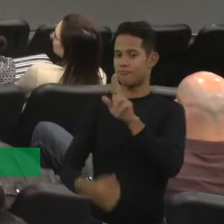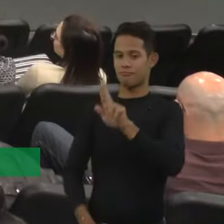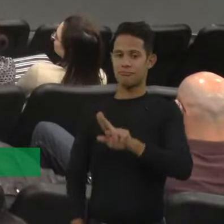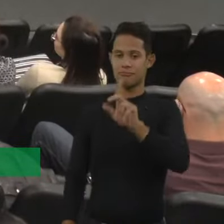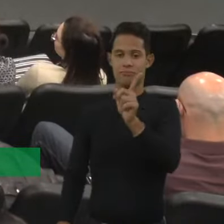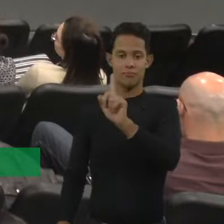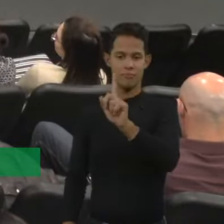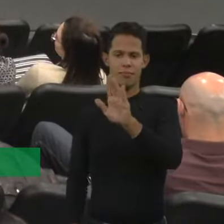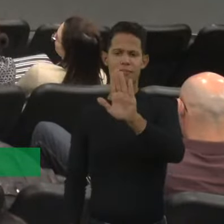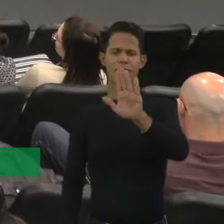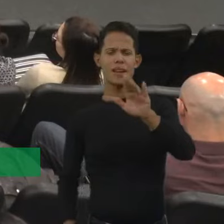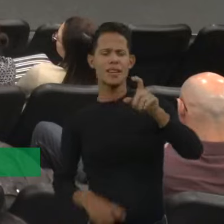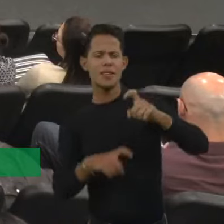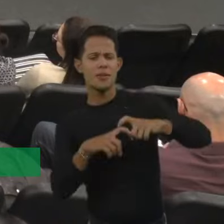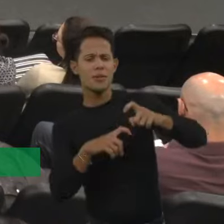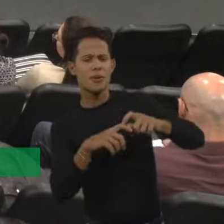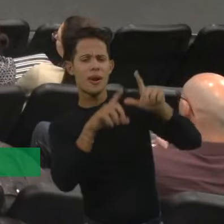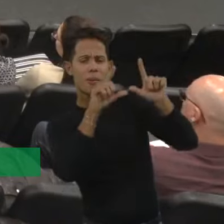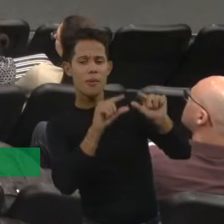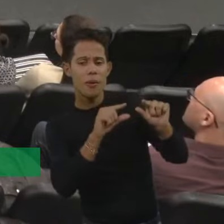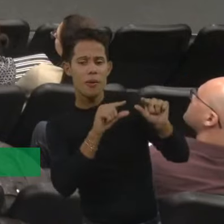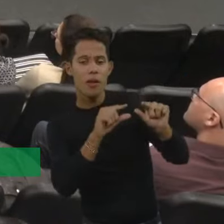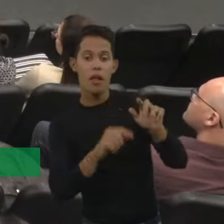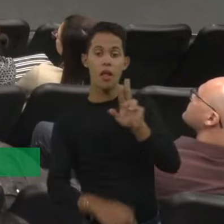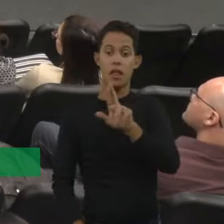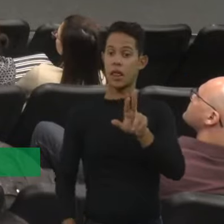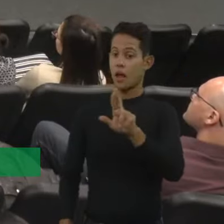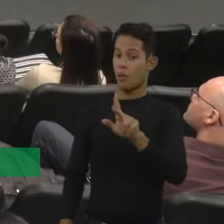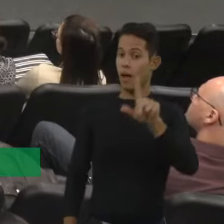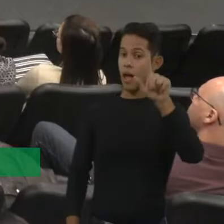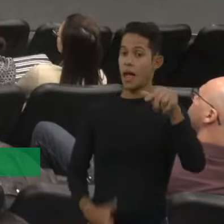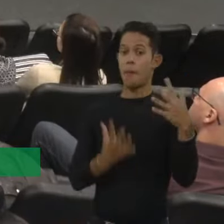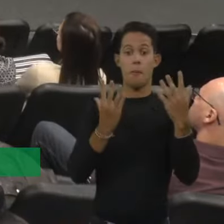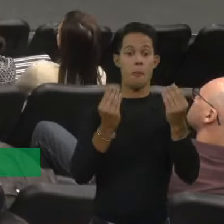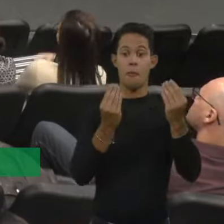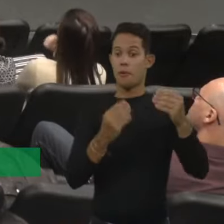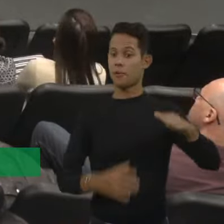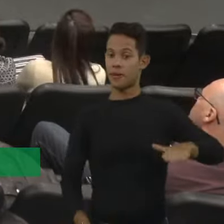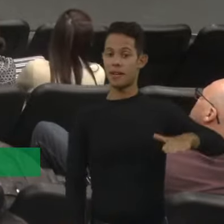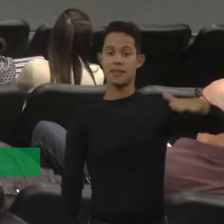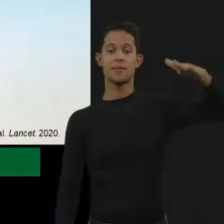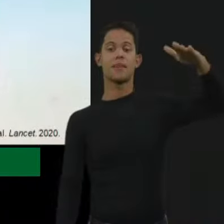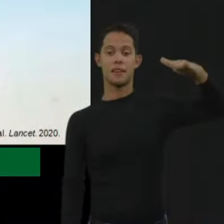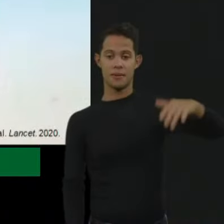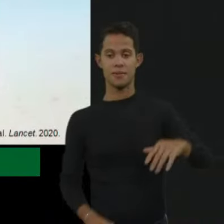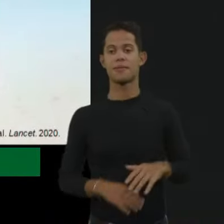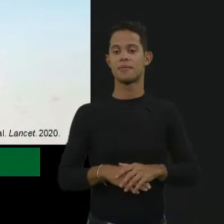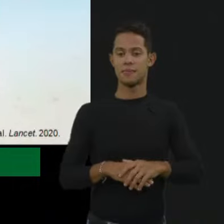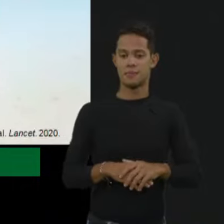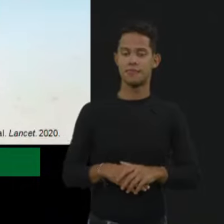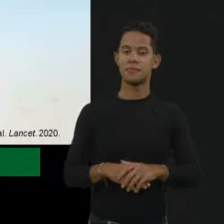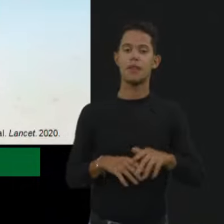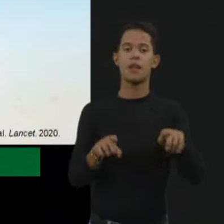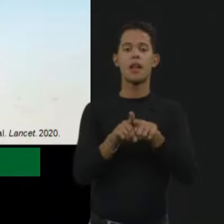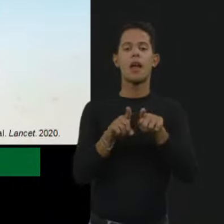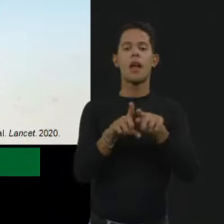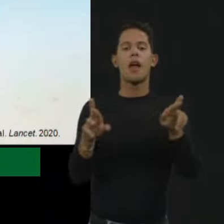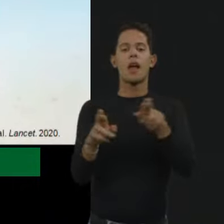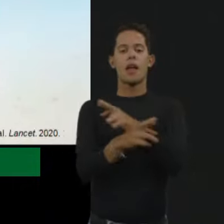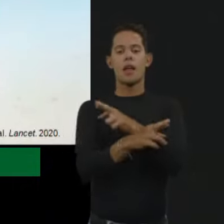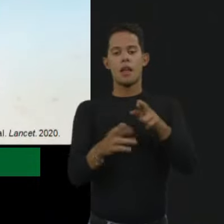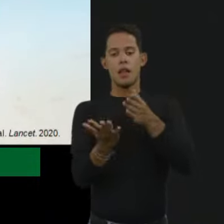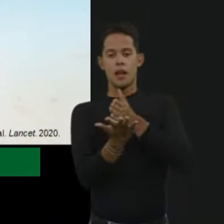é muito pouco? Não é. É muito crescimento. E, em relação aos segmentos, o